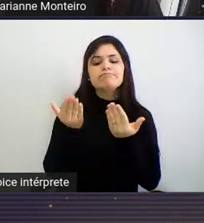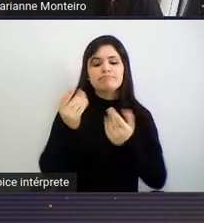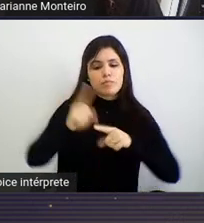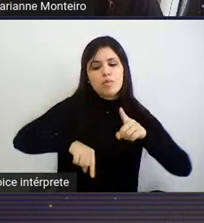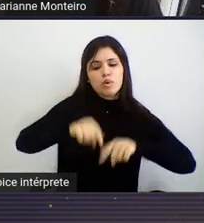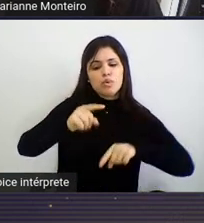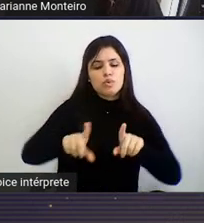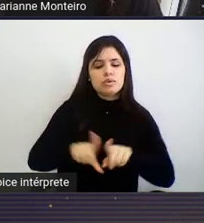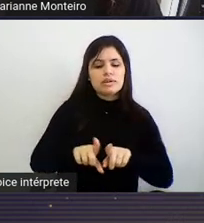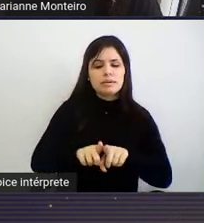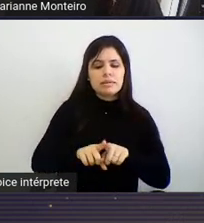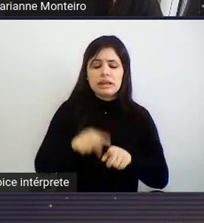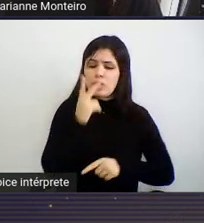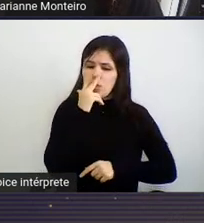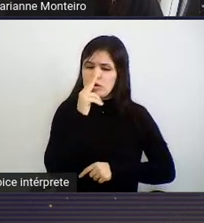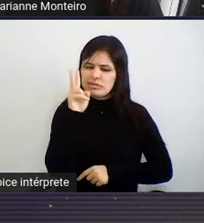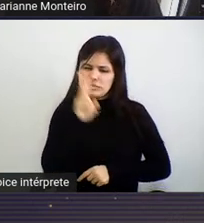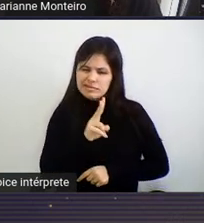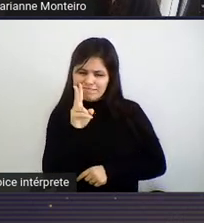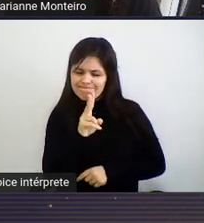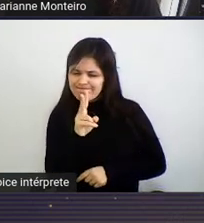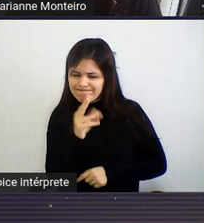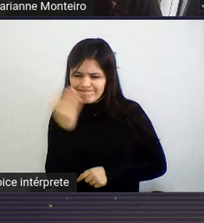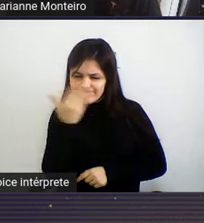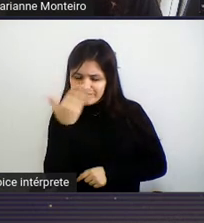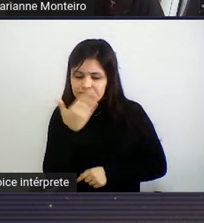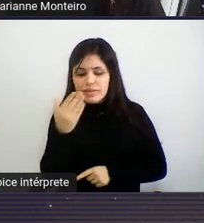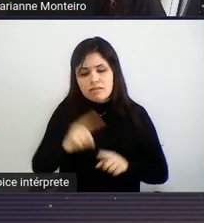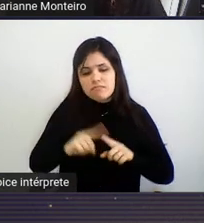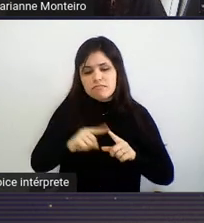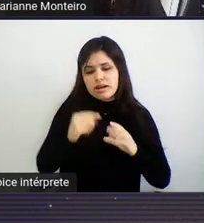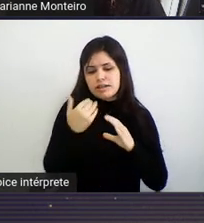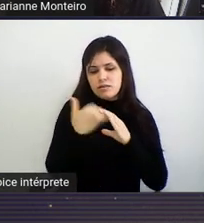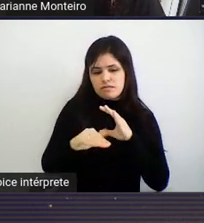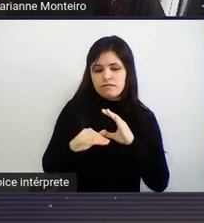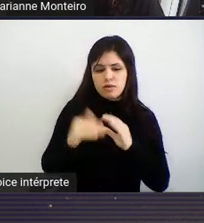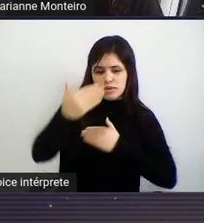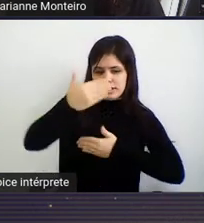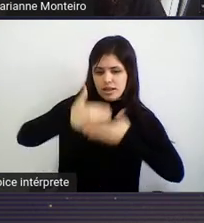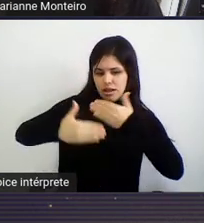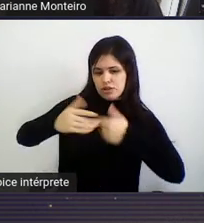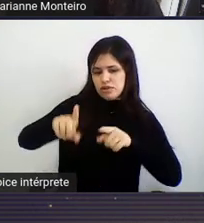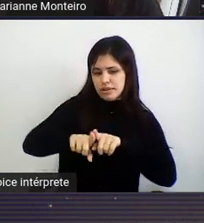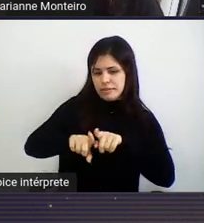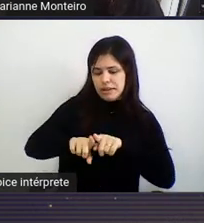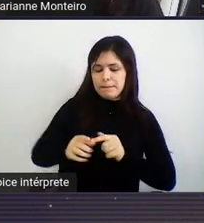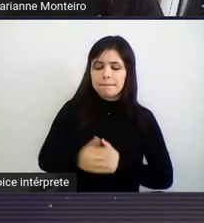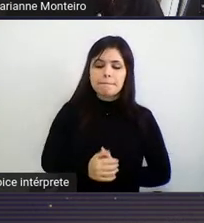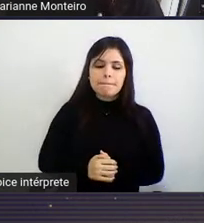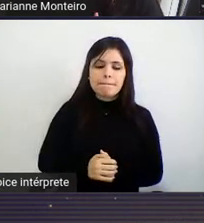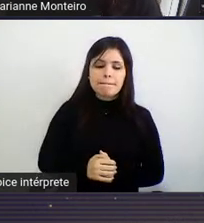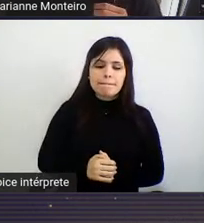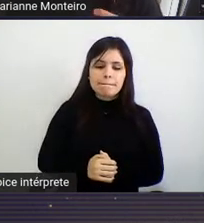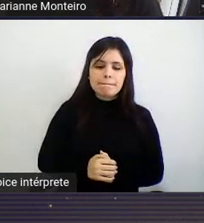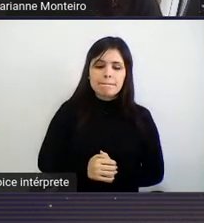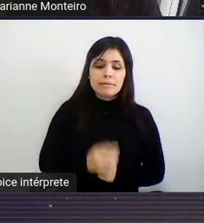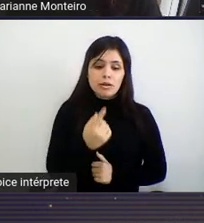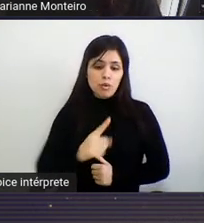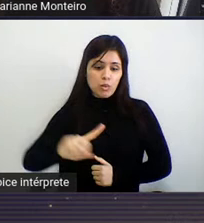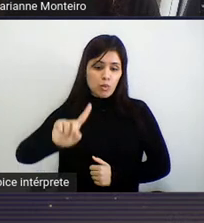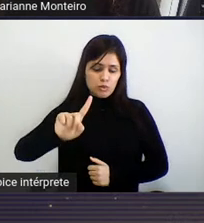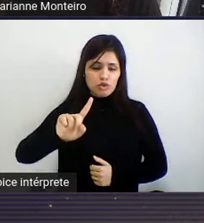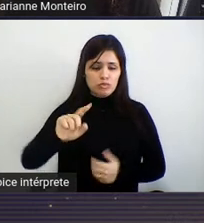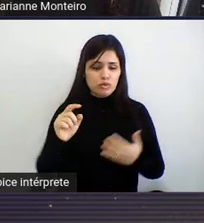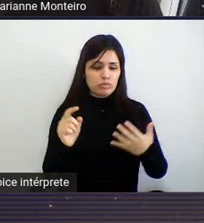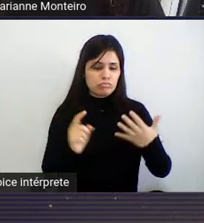mas eu posso mandar os slides e você pode olhar com mais calma. E um último ponto, mas não menos importante, é